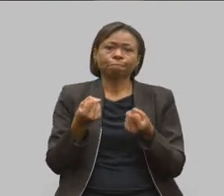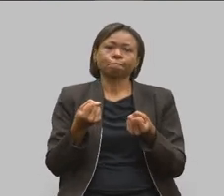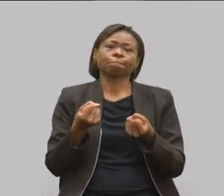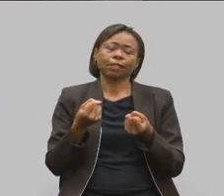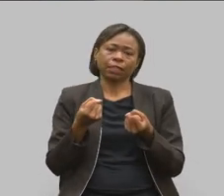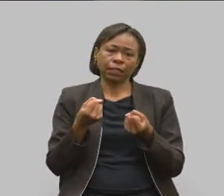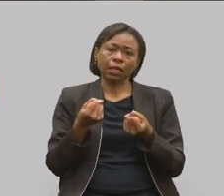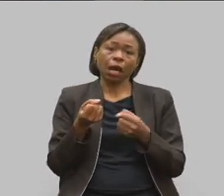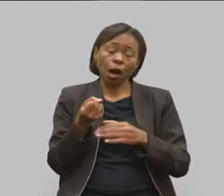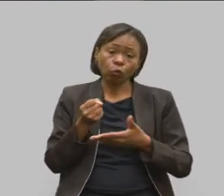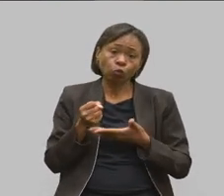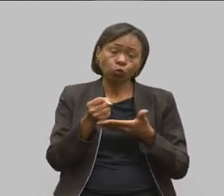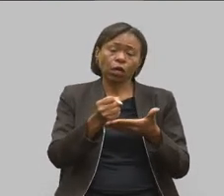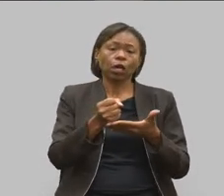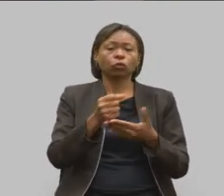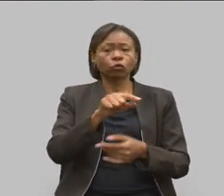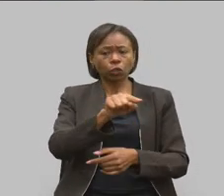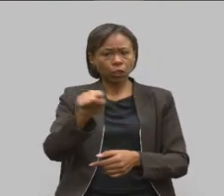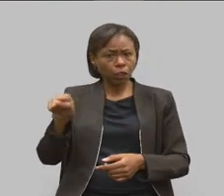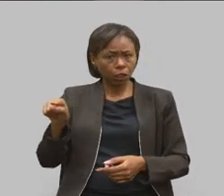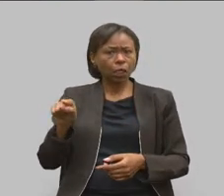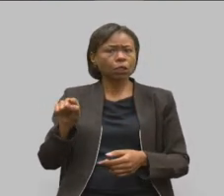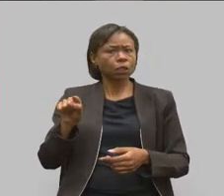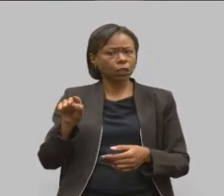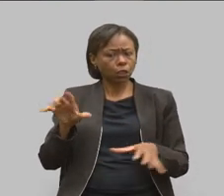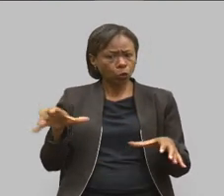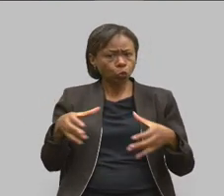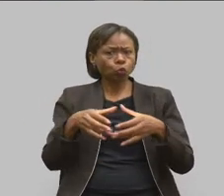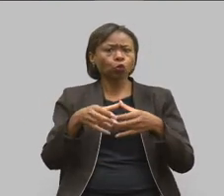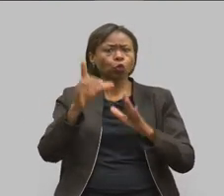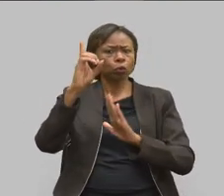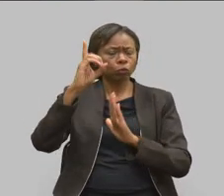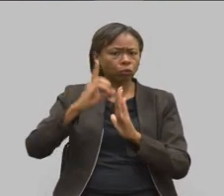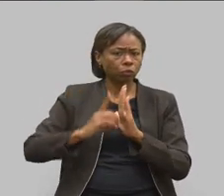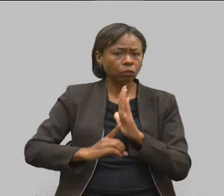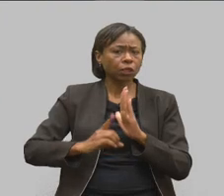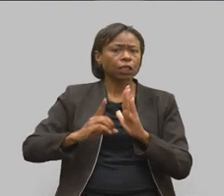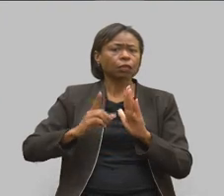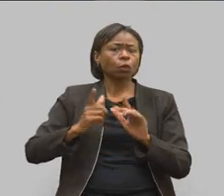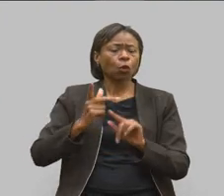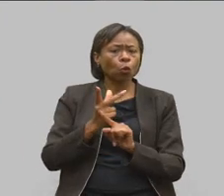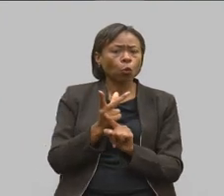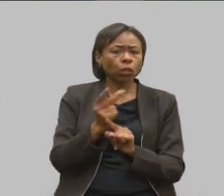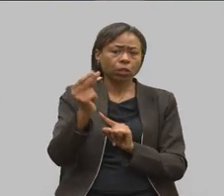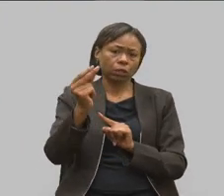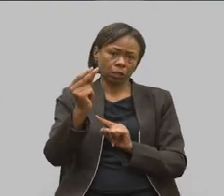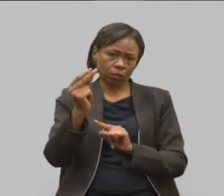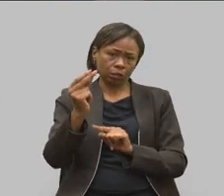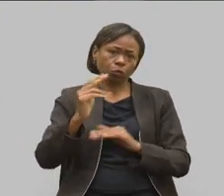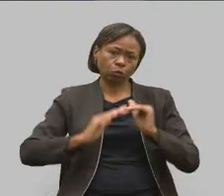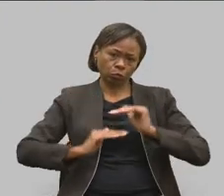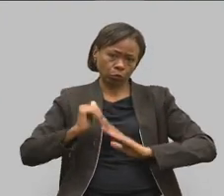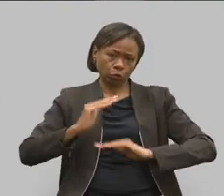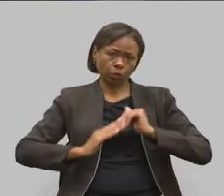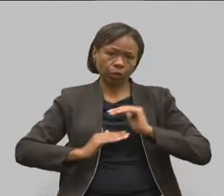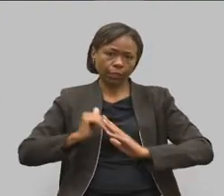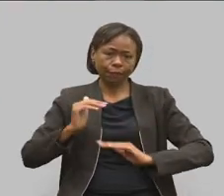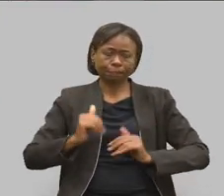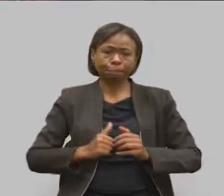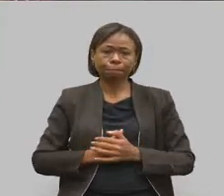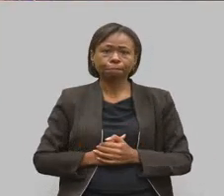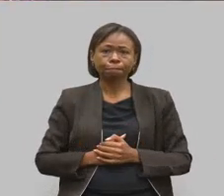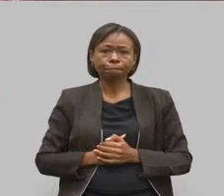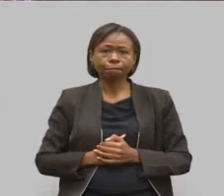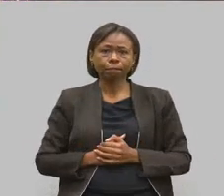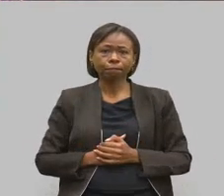da da categoria dos direitos das conquistas e de você seis profissionais e essa